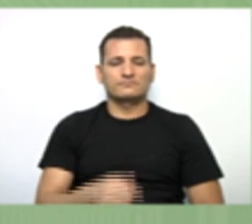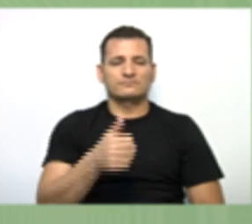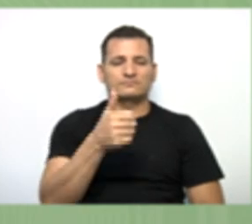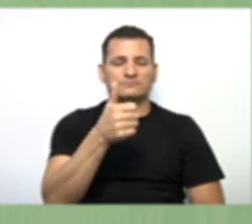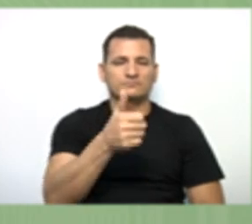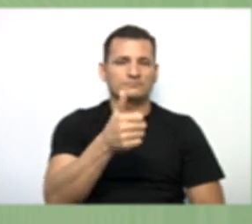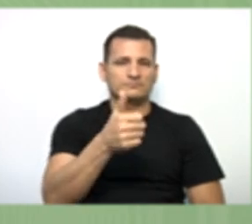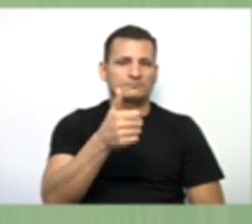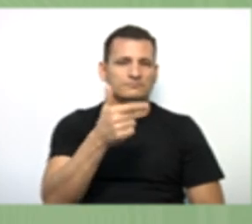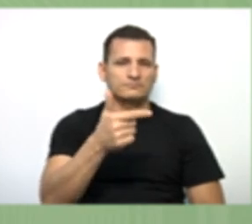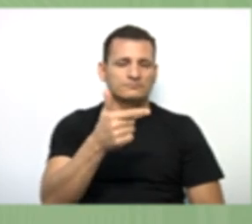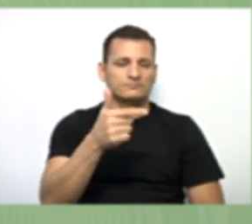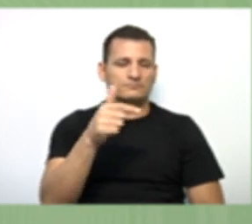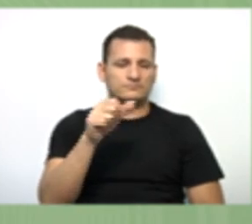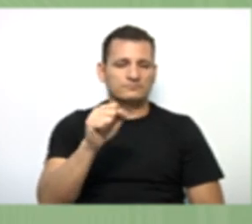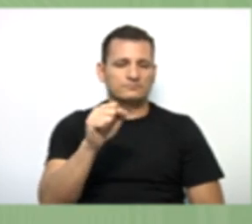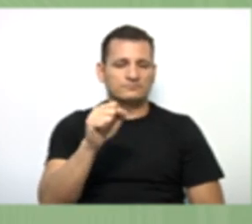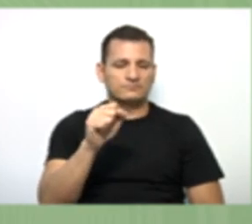128.